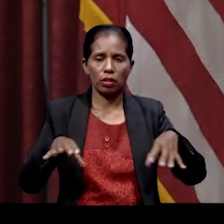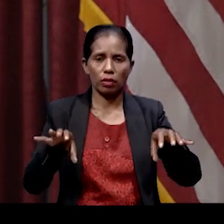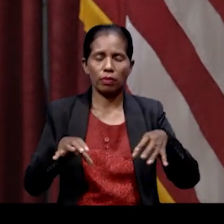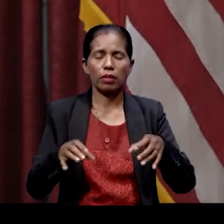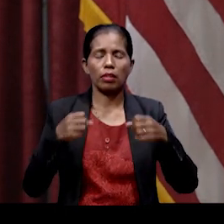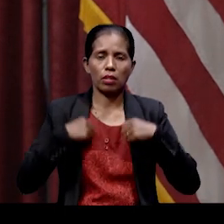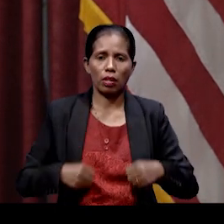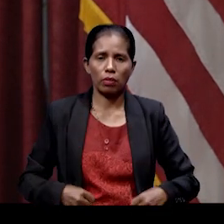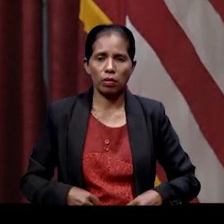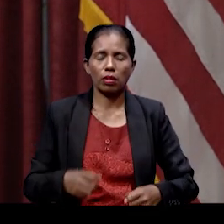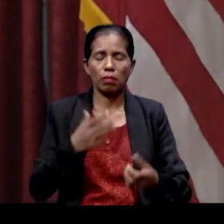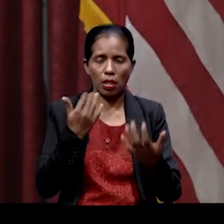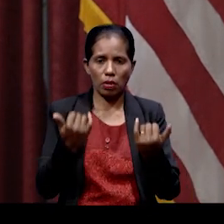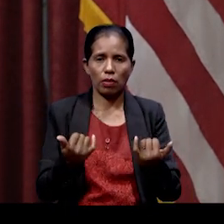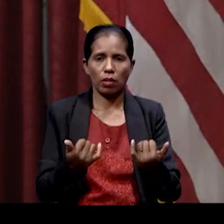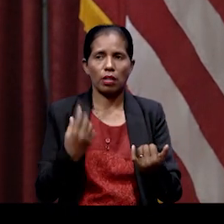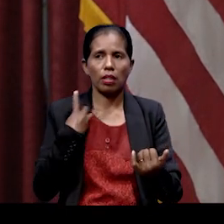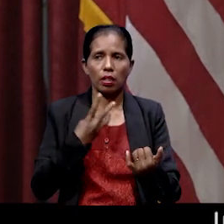saúde na BEMA Catedral, né?